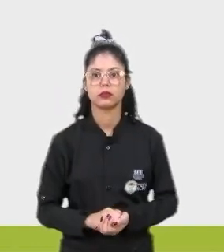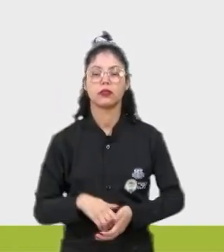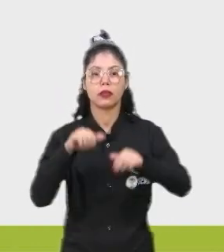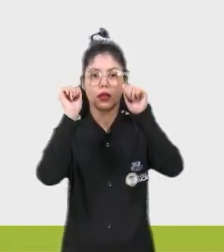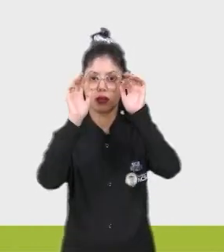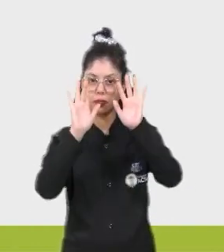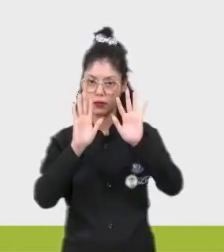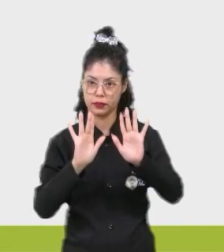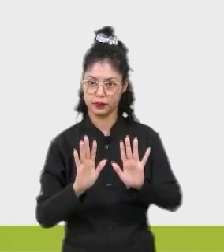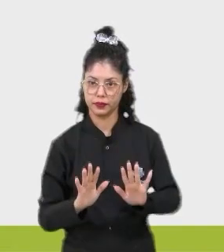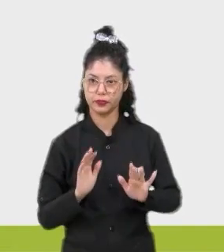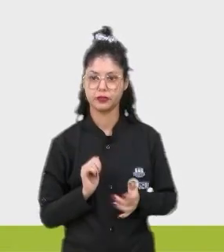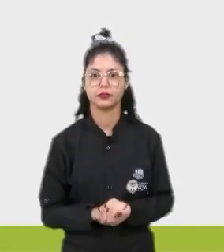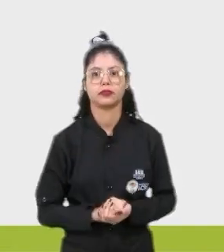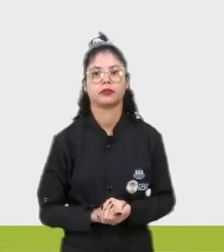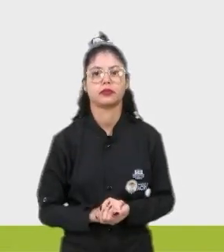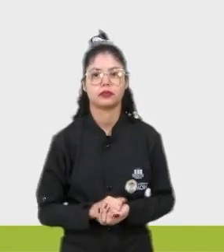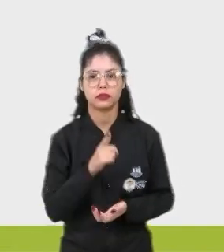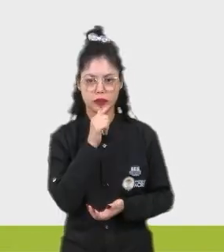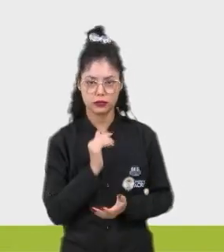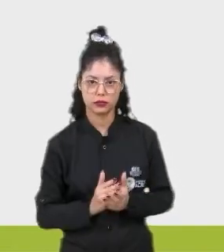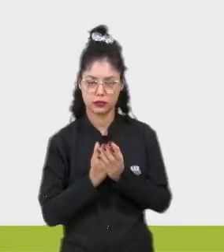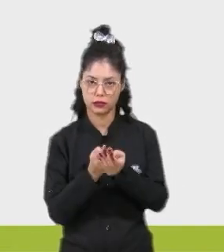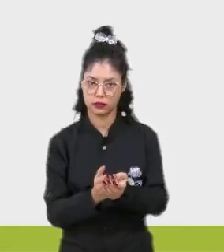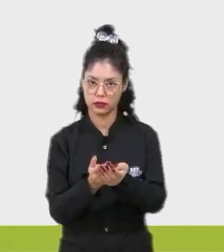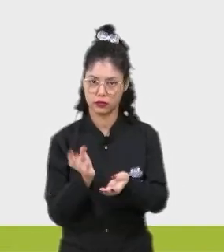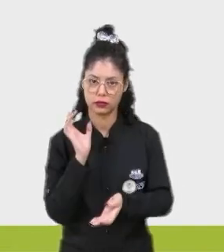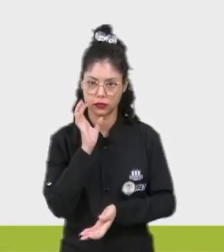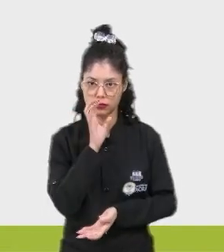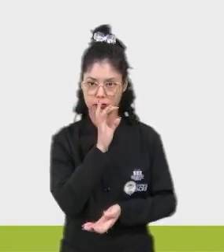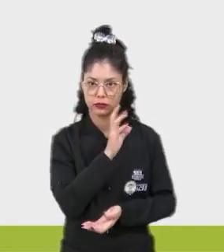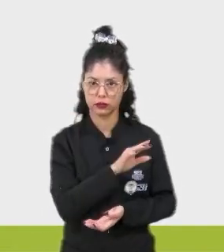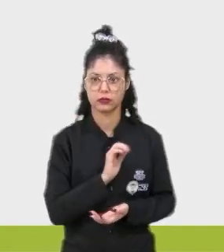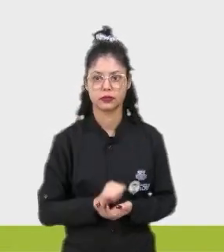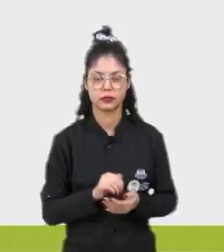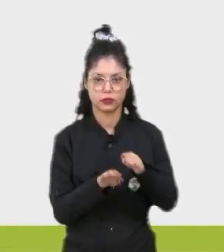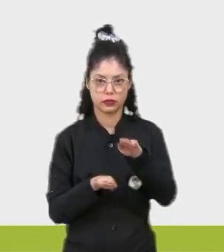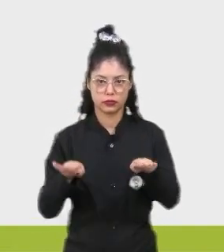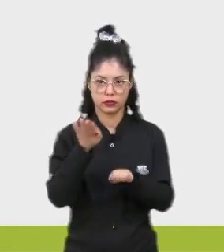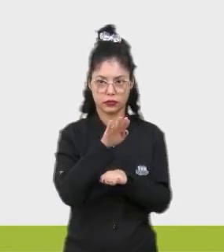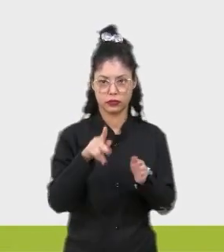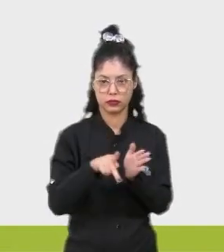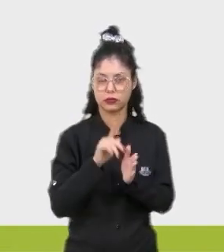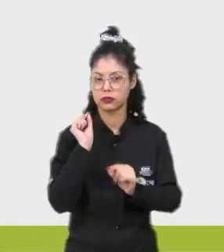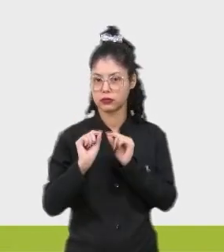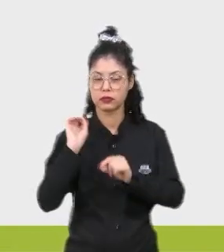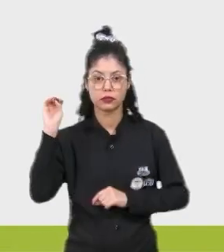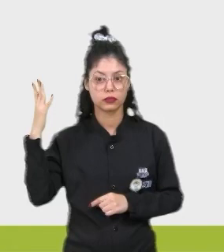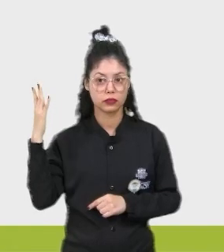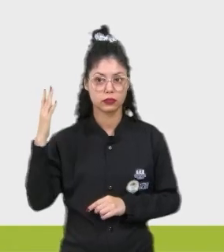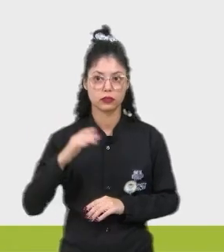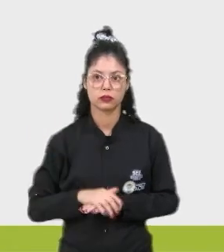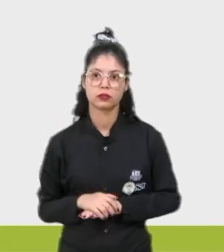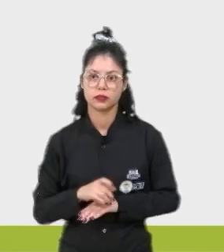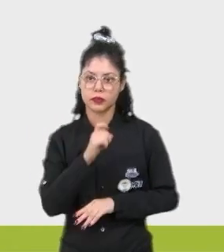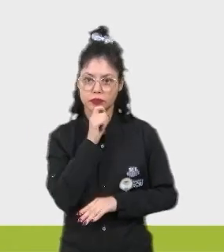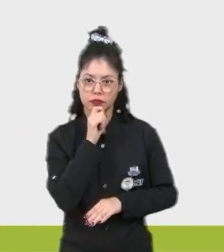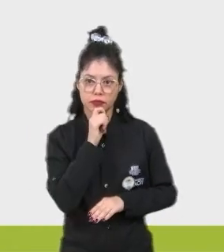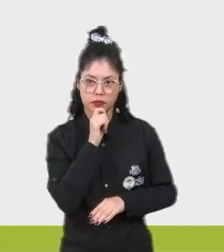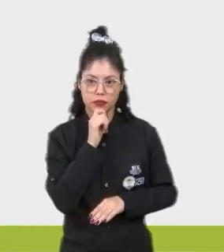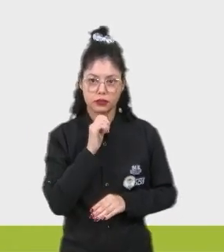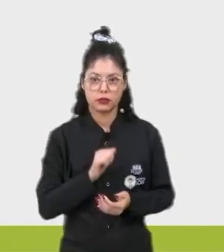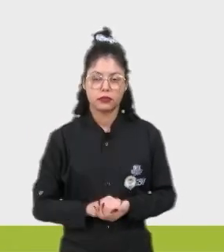que é causada da água quente que fica acima de você, o que é que vai acontecer? A água fria